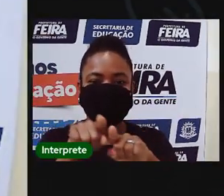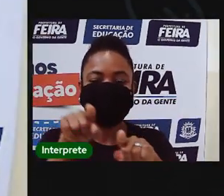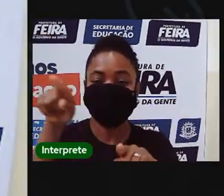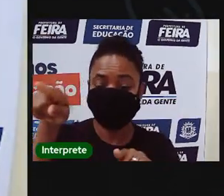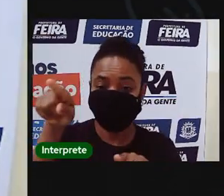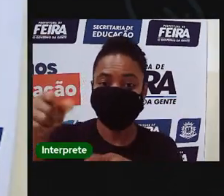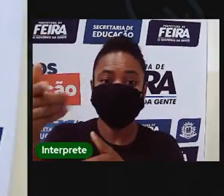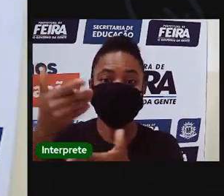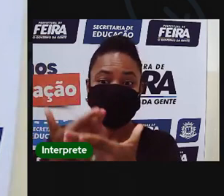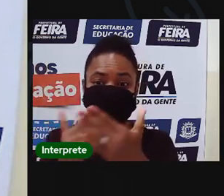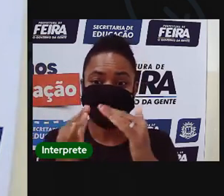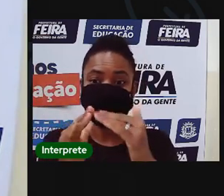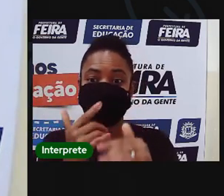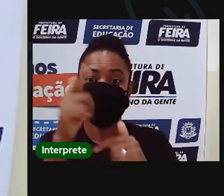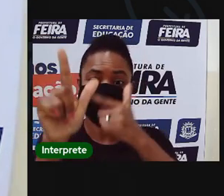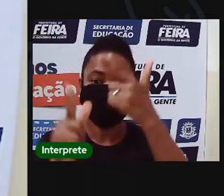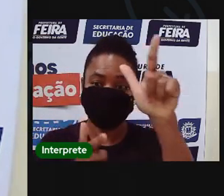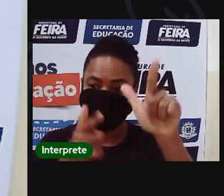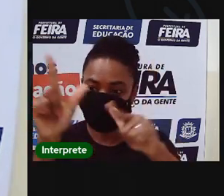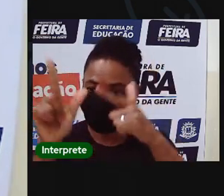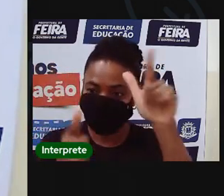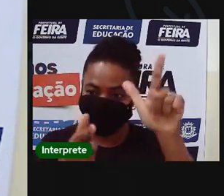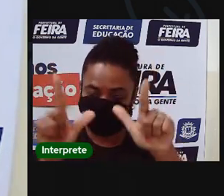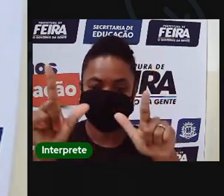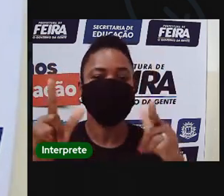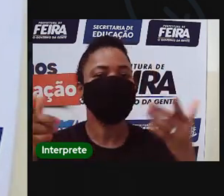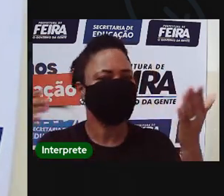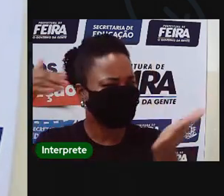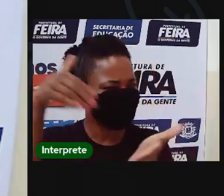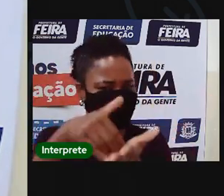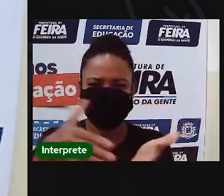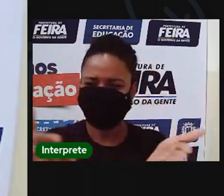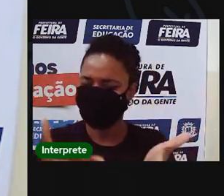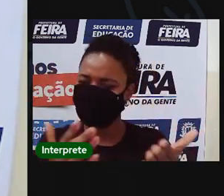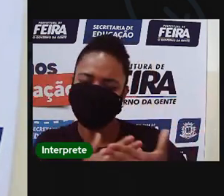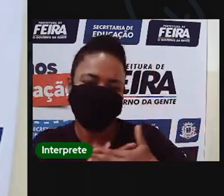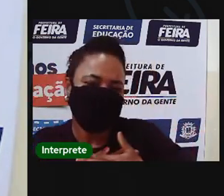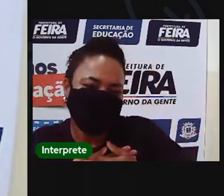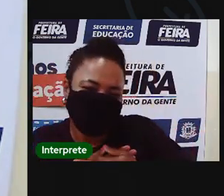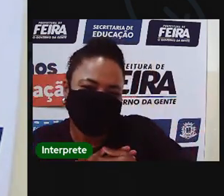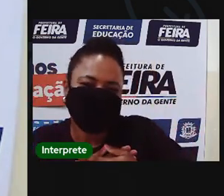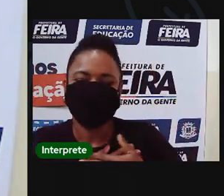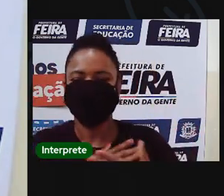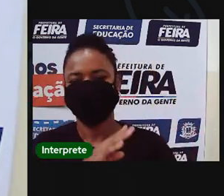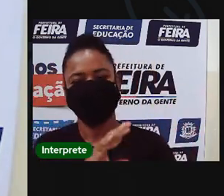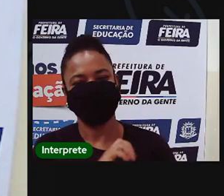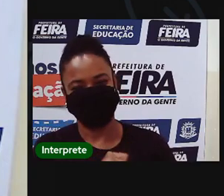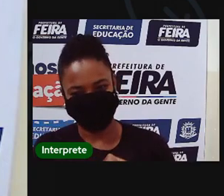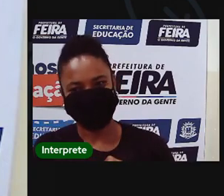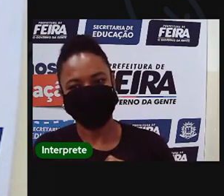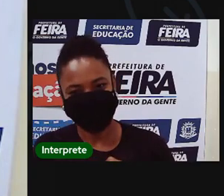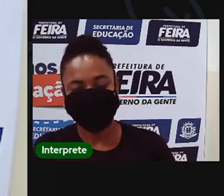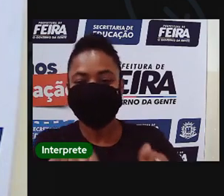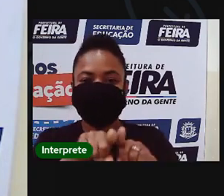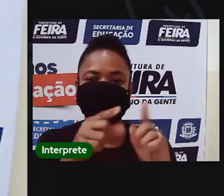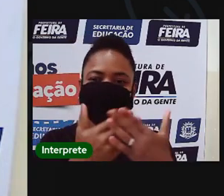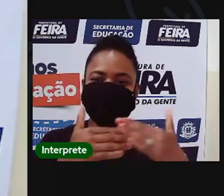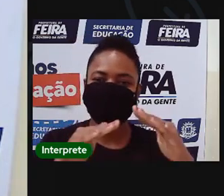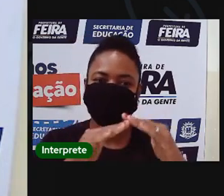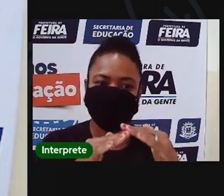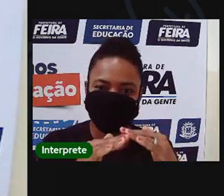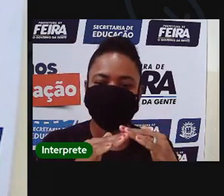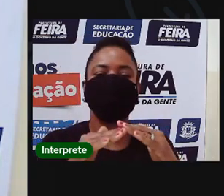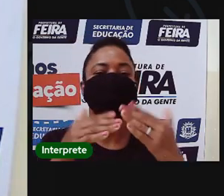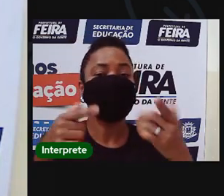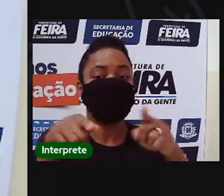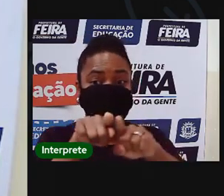em outras escolas, né? Tem colegas de lá que eu levo até hoje no coração. A Escola Municipal José Tavares Carneiro,